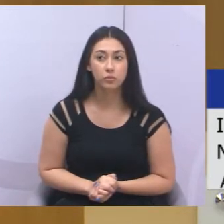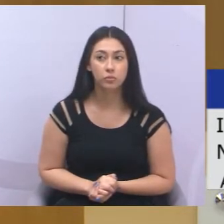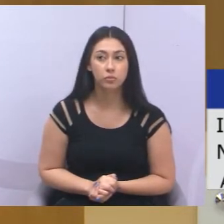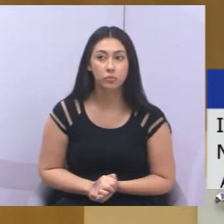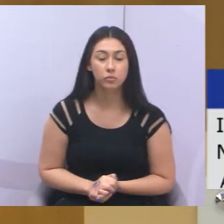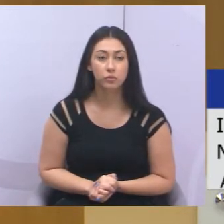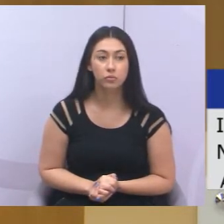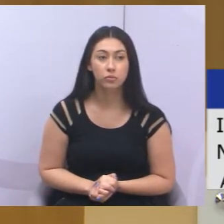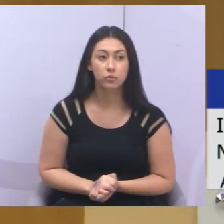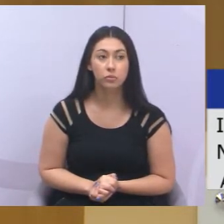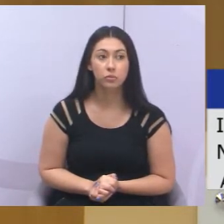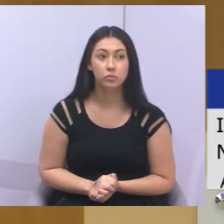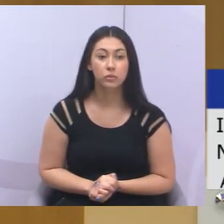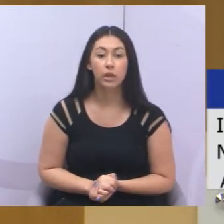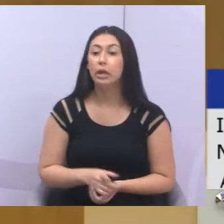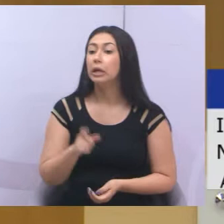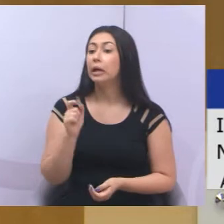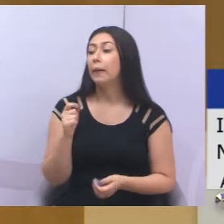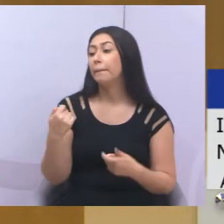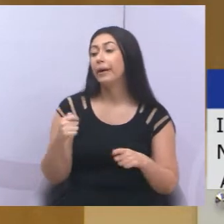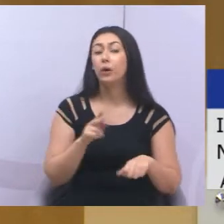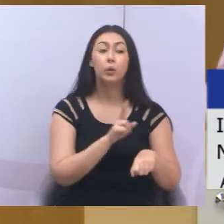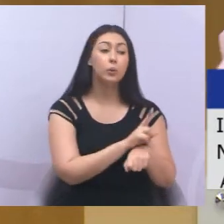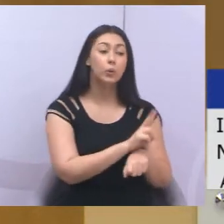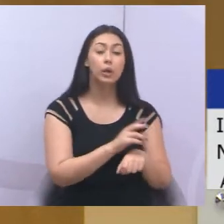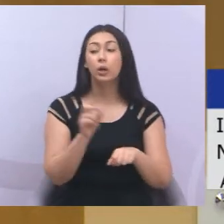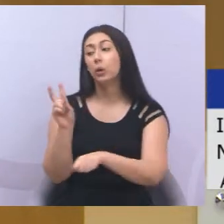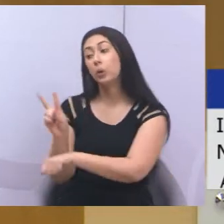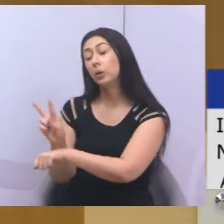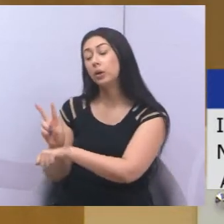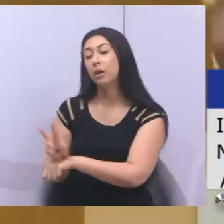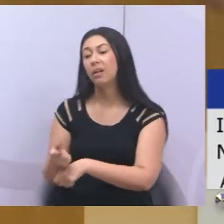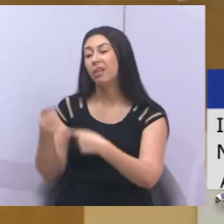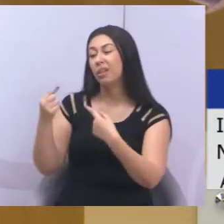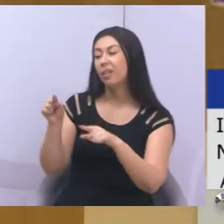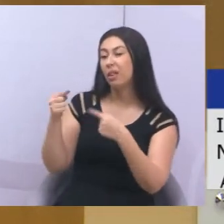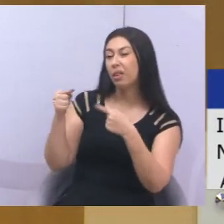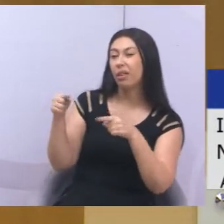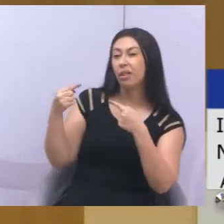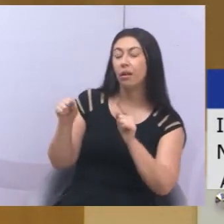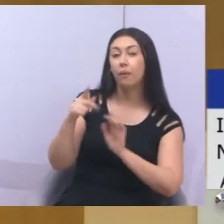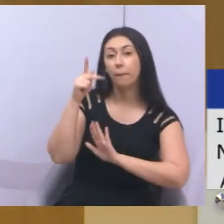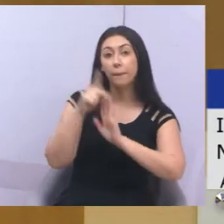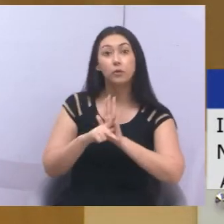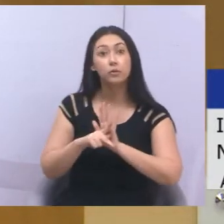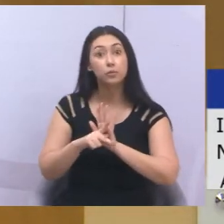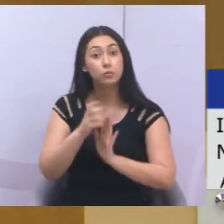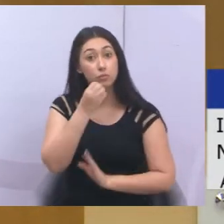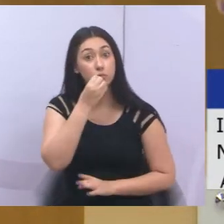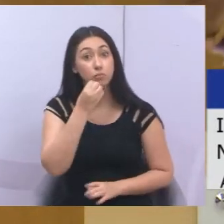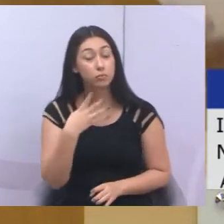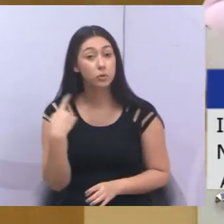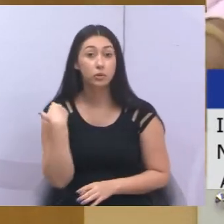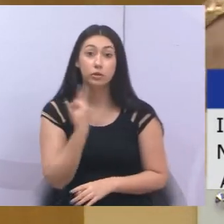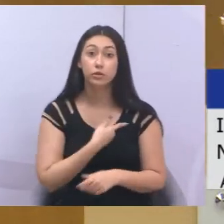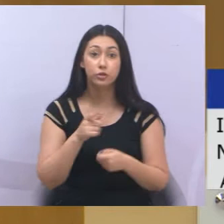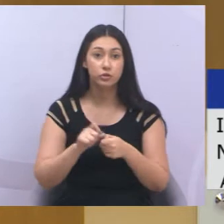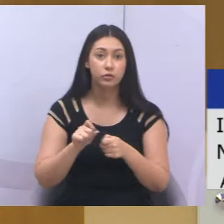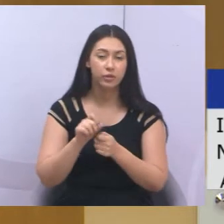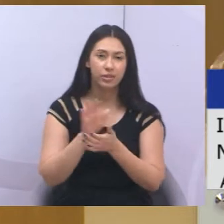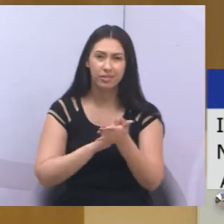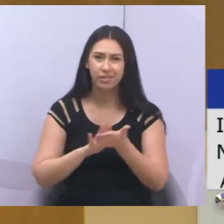Aí vem que tem que cuidar disso, tem que cuidar daquilo, aí critica um projeto de uma ideia maravilhosa dessa, que nós não estamos fazendo